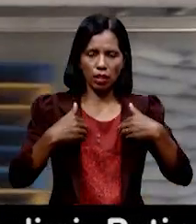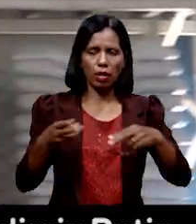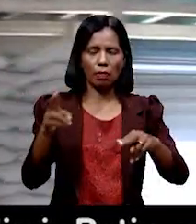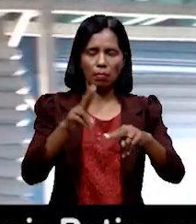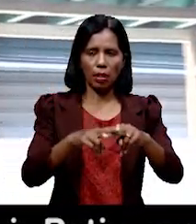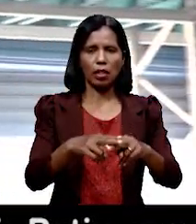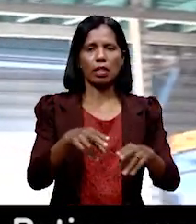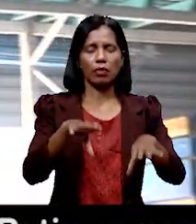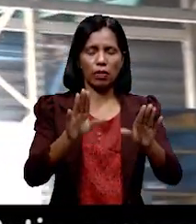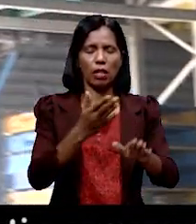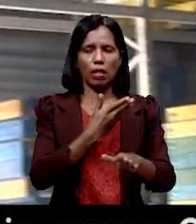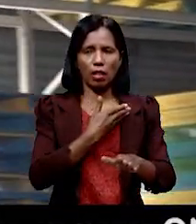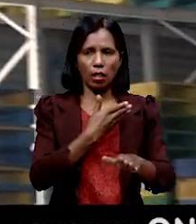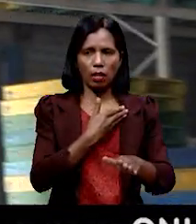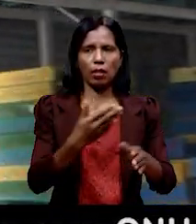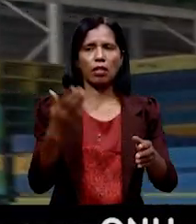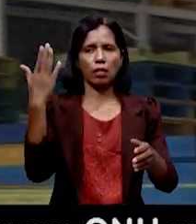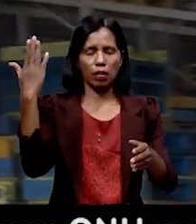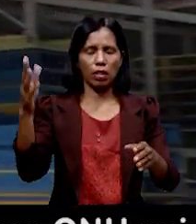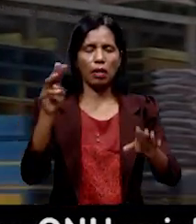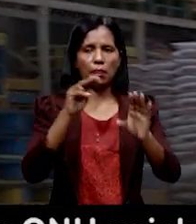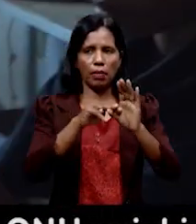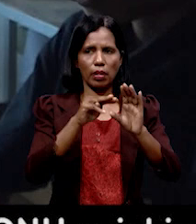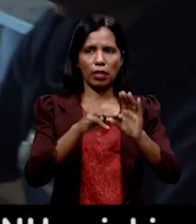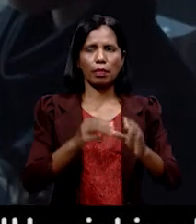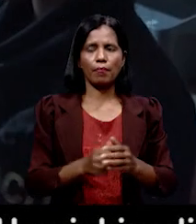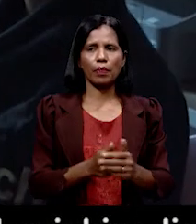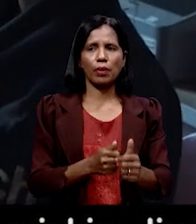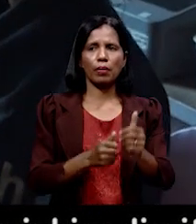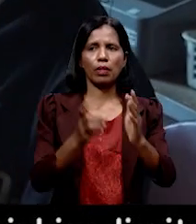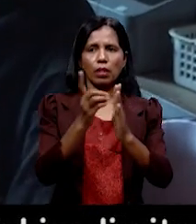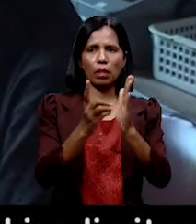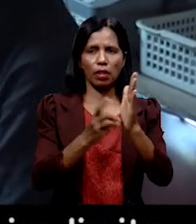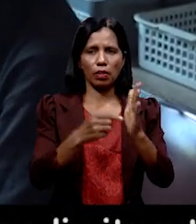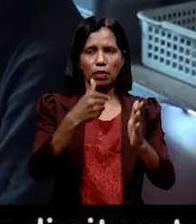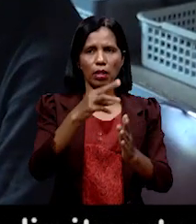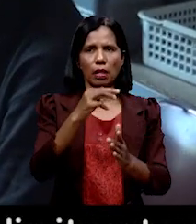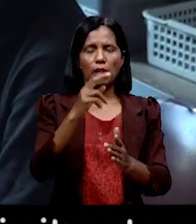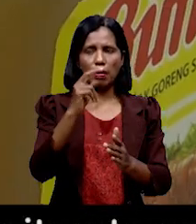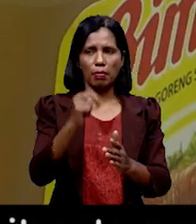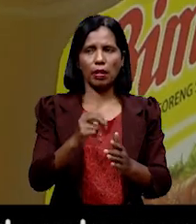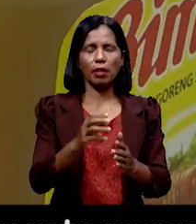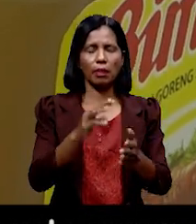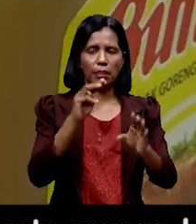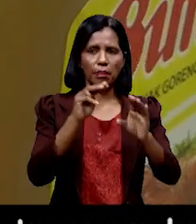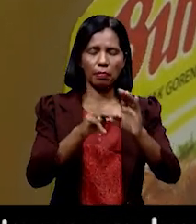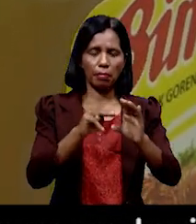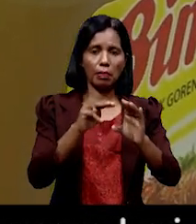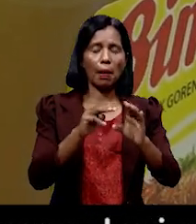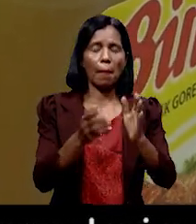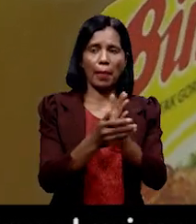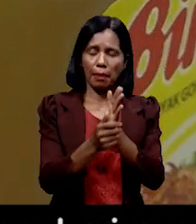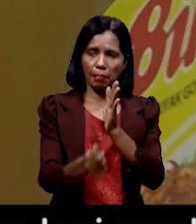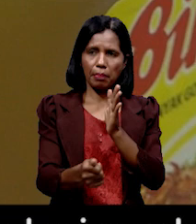folin, necessidade básica e a mercado. Tuir dados na BGM acessa, mina litro lima ho marca